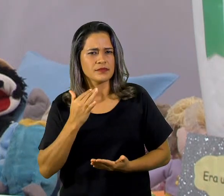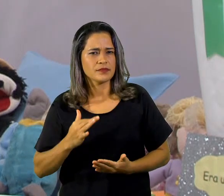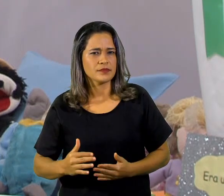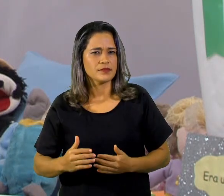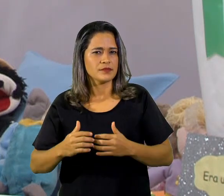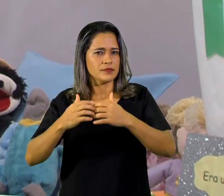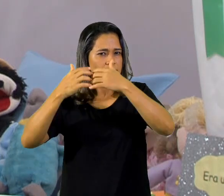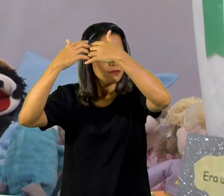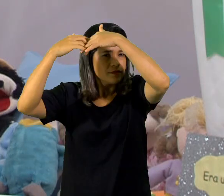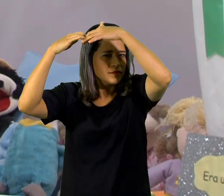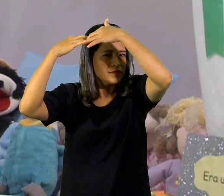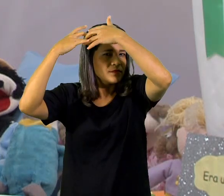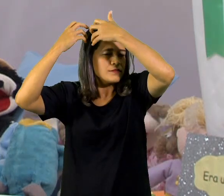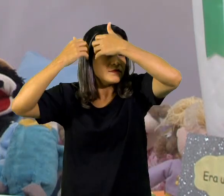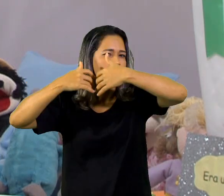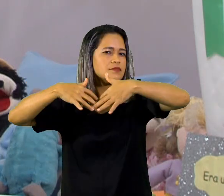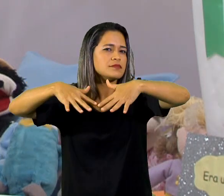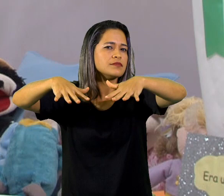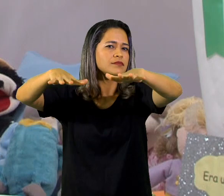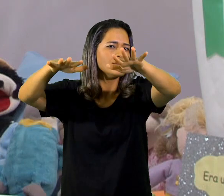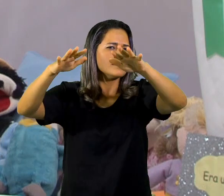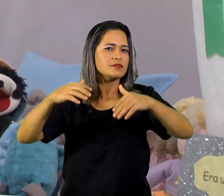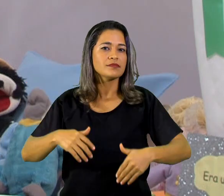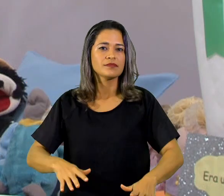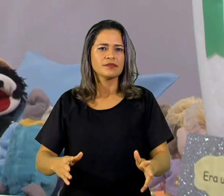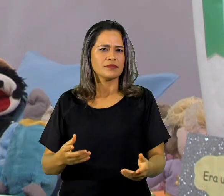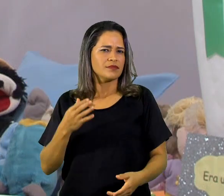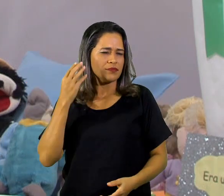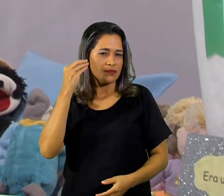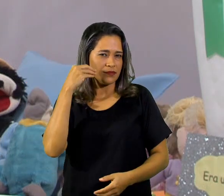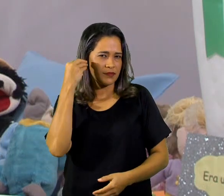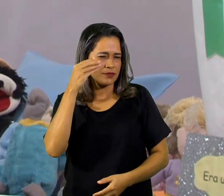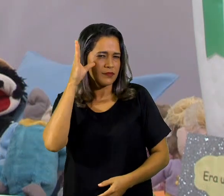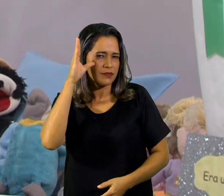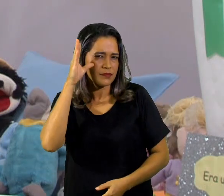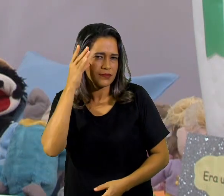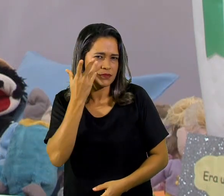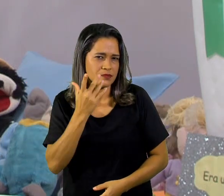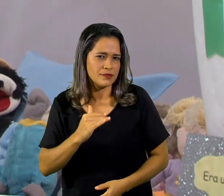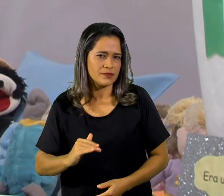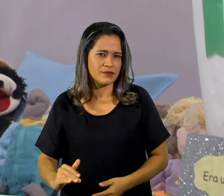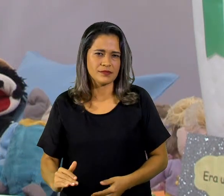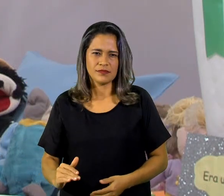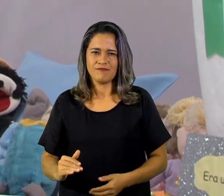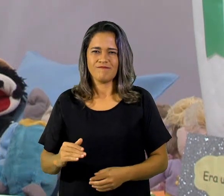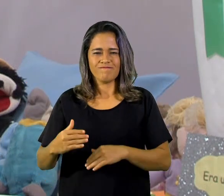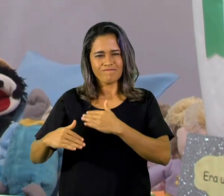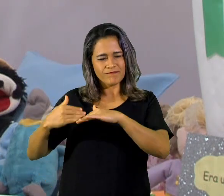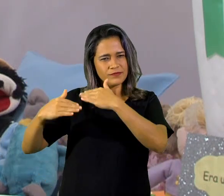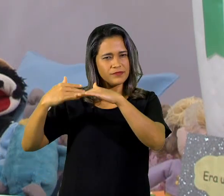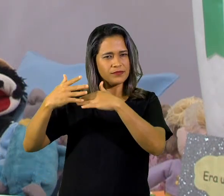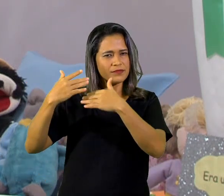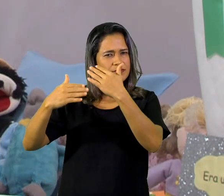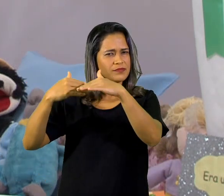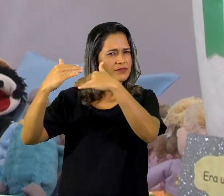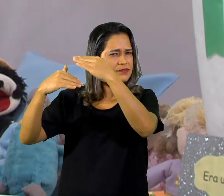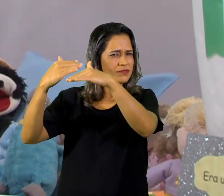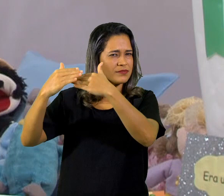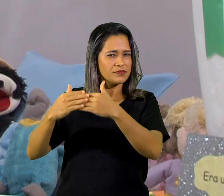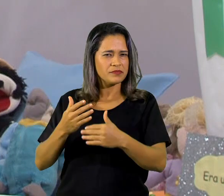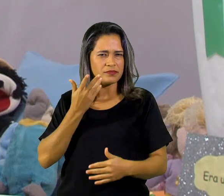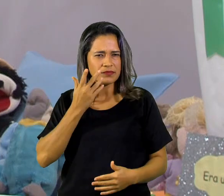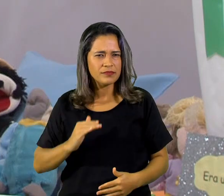despertamos a imaginação e a curiosidade da criança, além de desenvolver o comportamento leitor desde a primeira